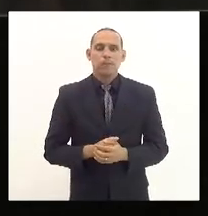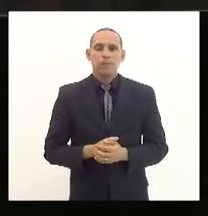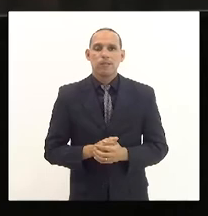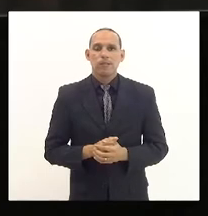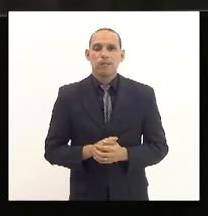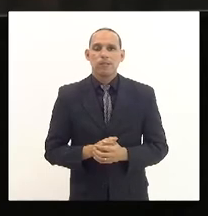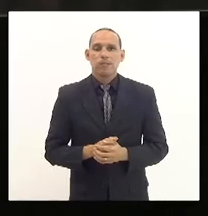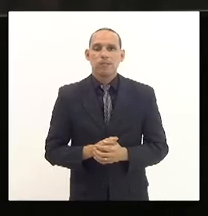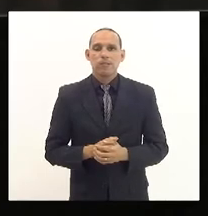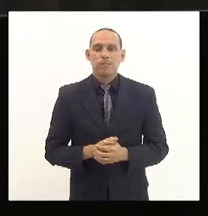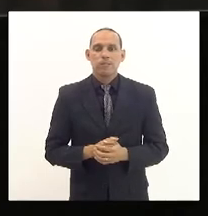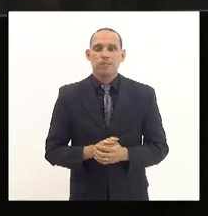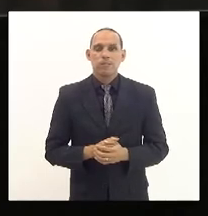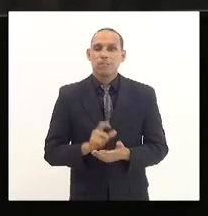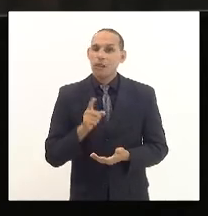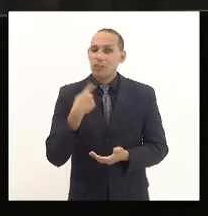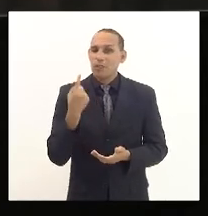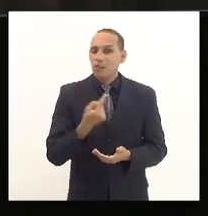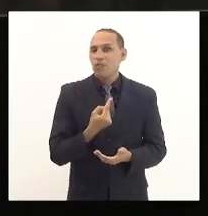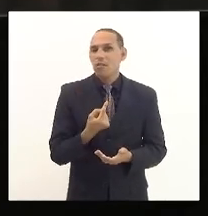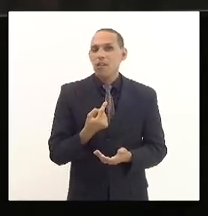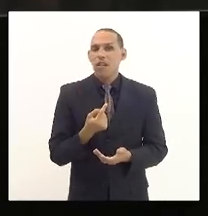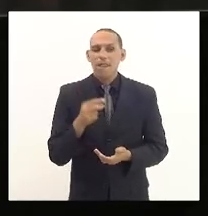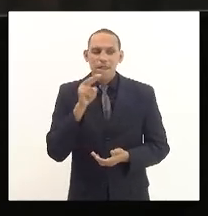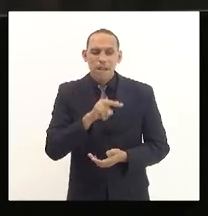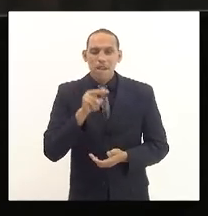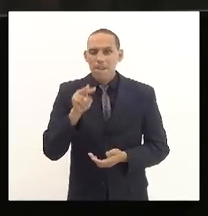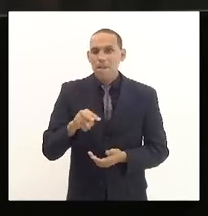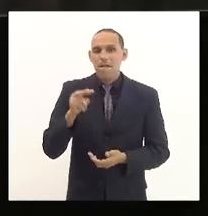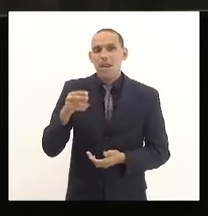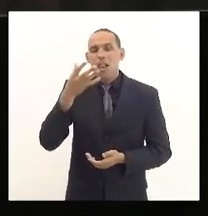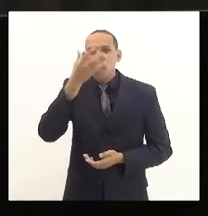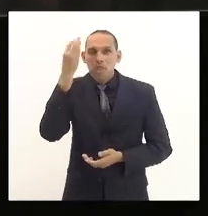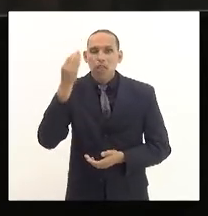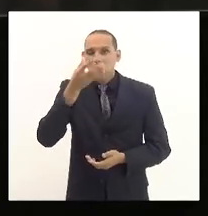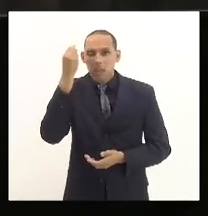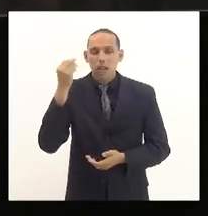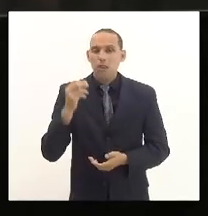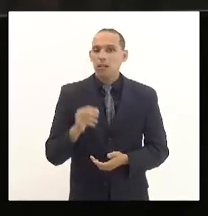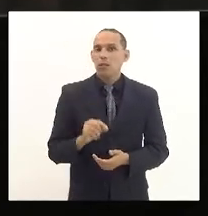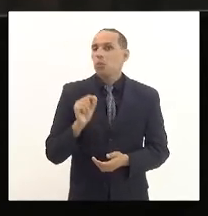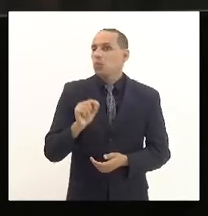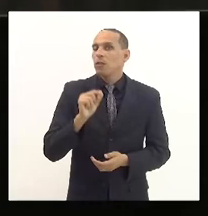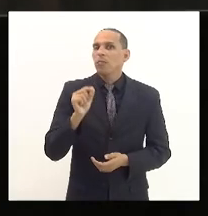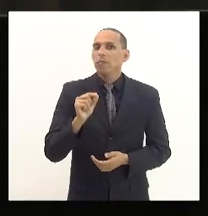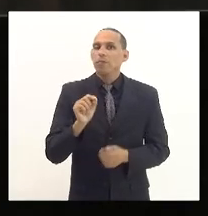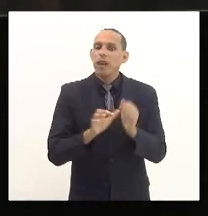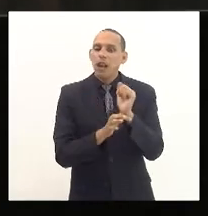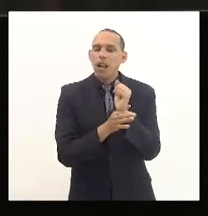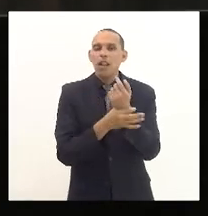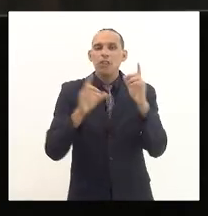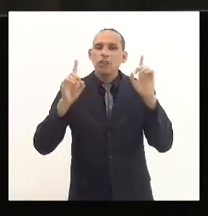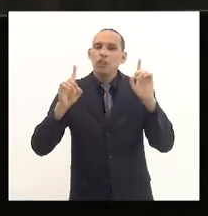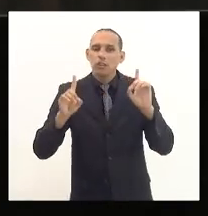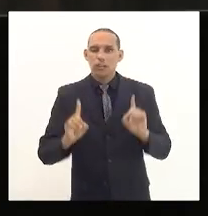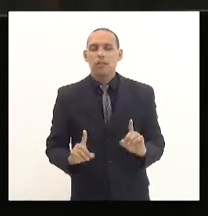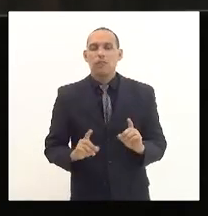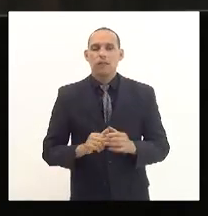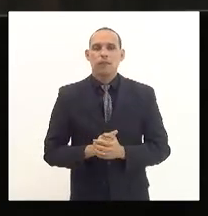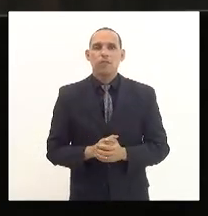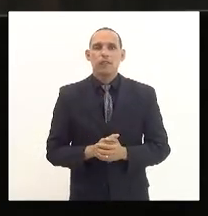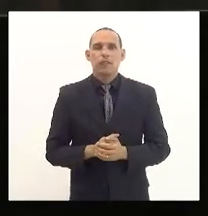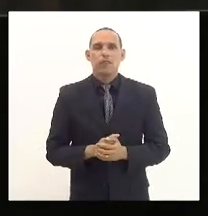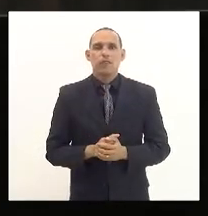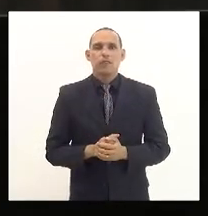um esquece que nós vimos presenciando o esquecimento da da garantia de direitos ali